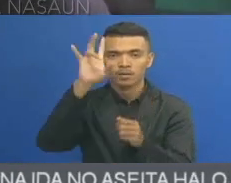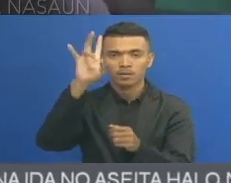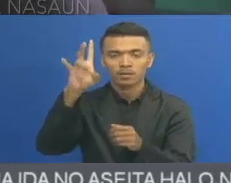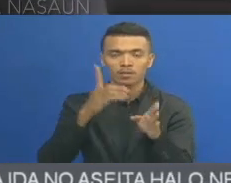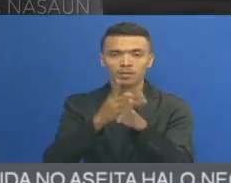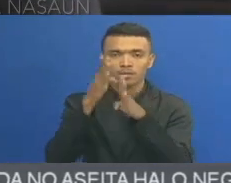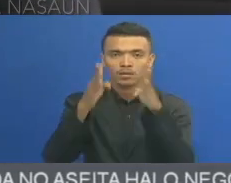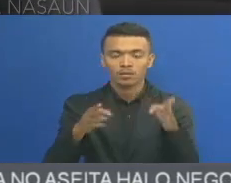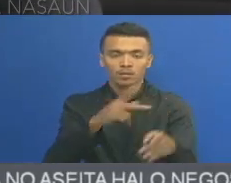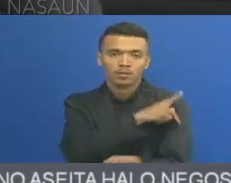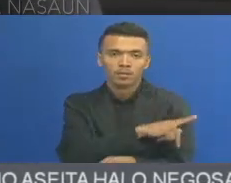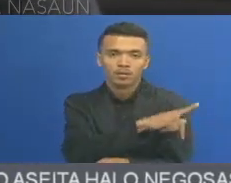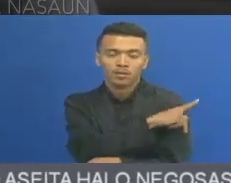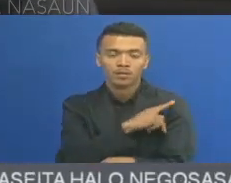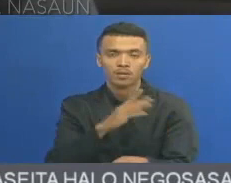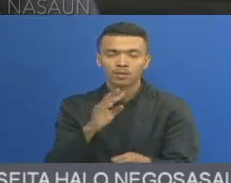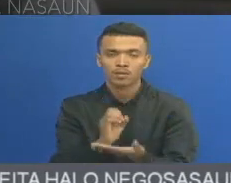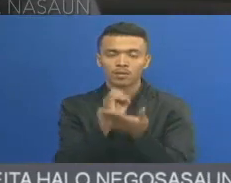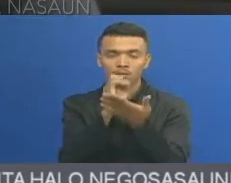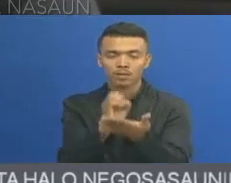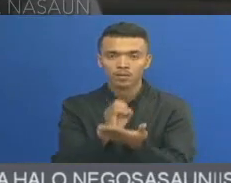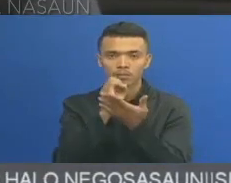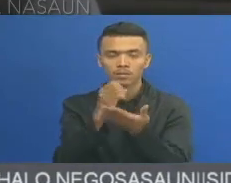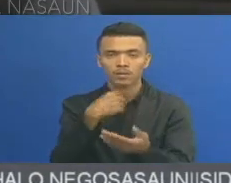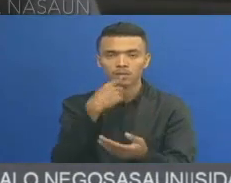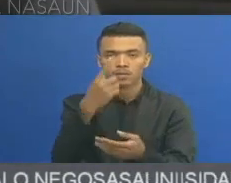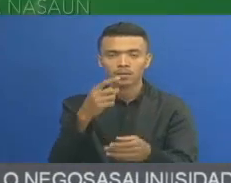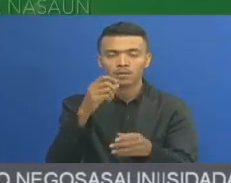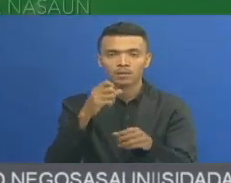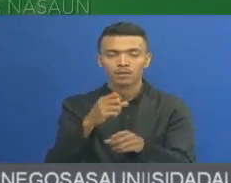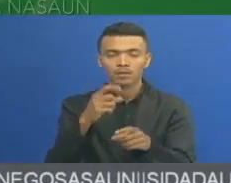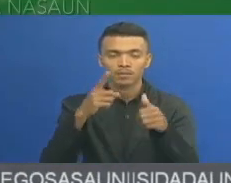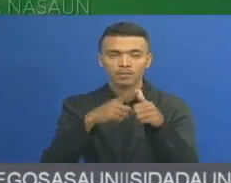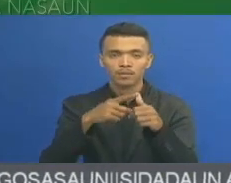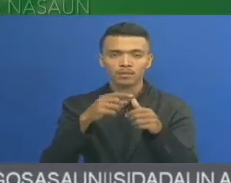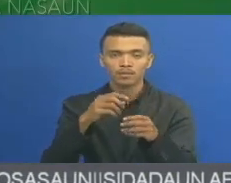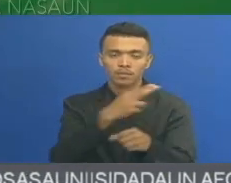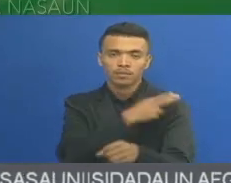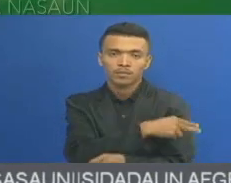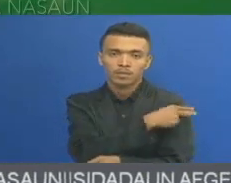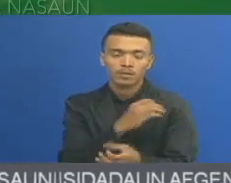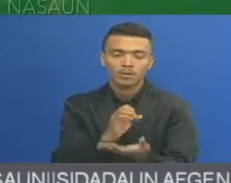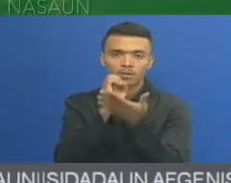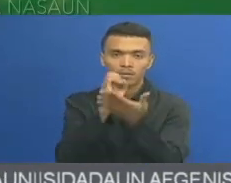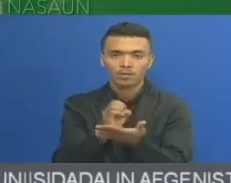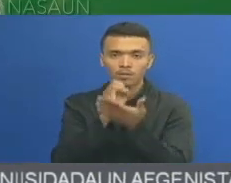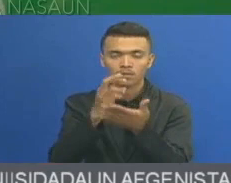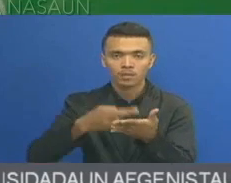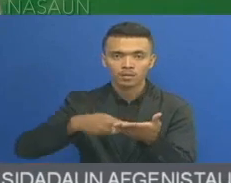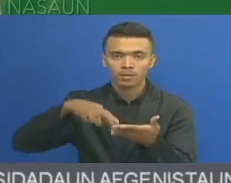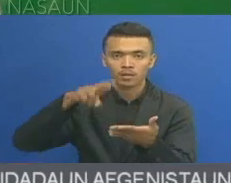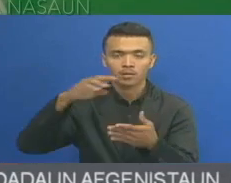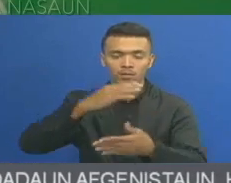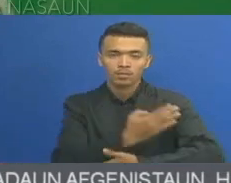Diretora Clínica Hospital Referral Oikoussi, Agnes Bana, confirma, primeiro trimestre da Hulu, Hospital Referral Oikoussi, resista caso